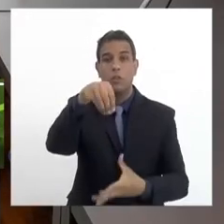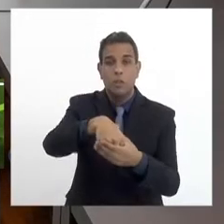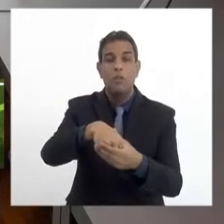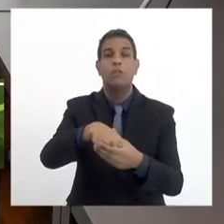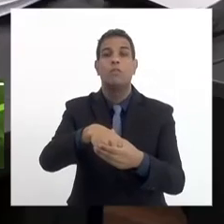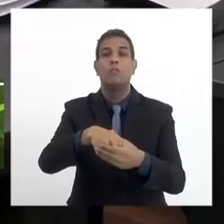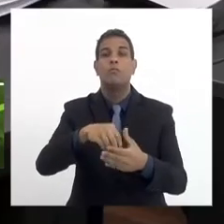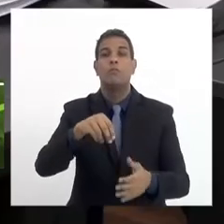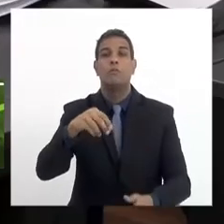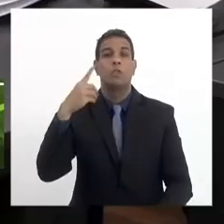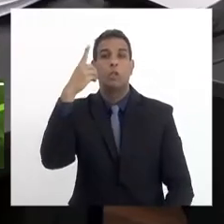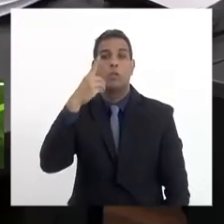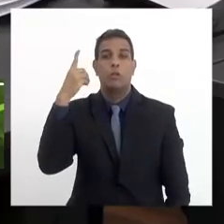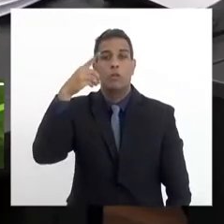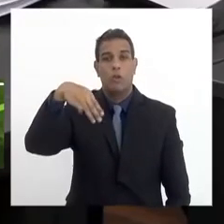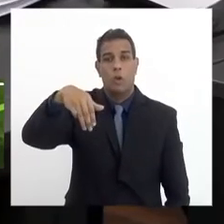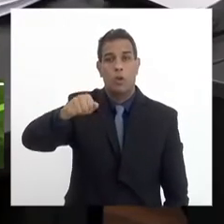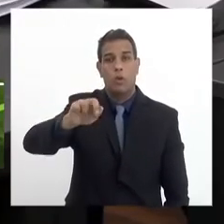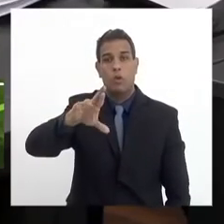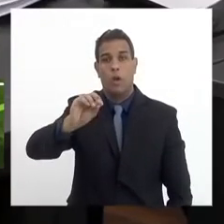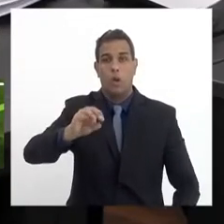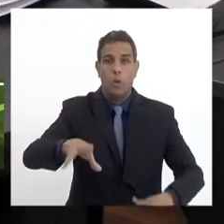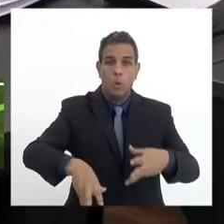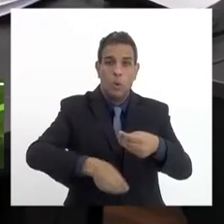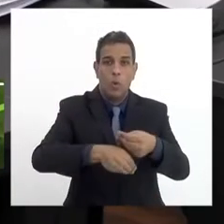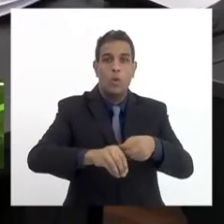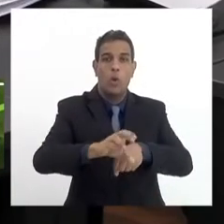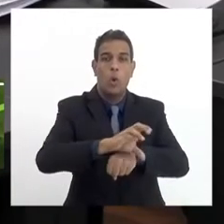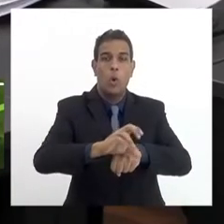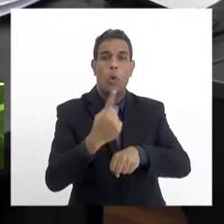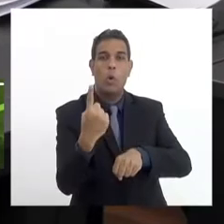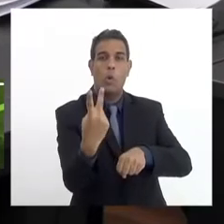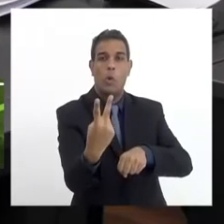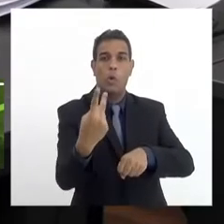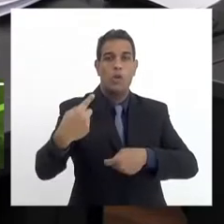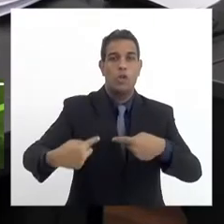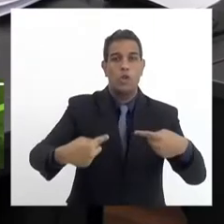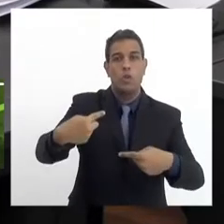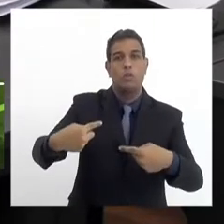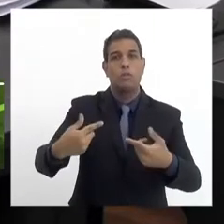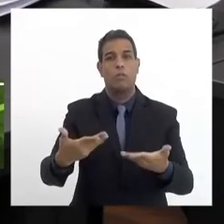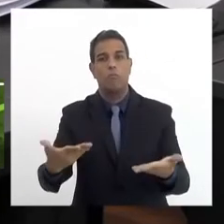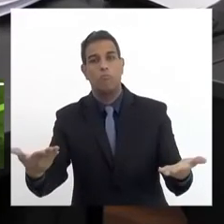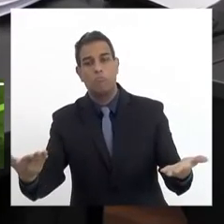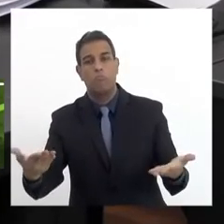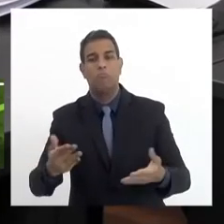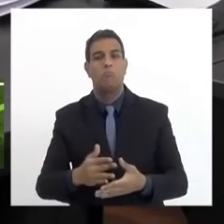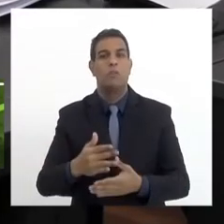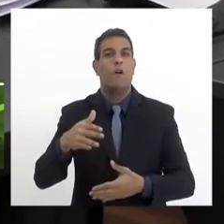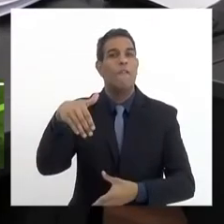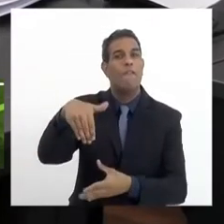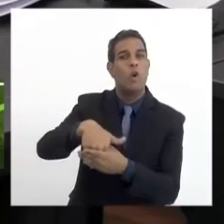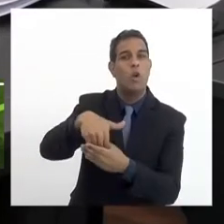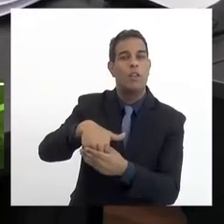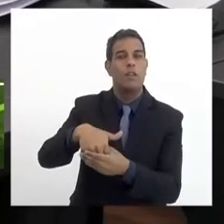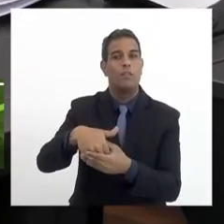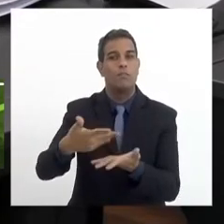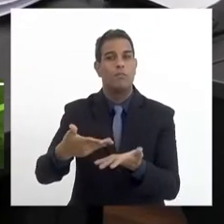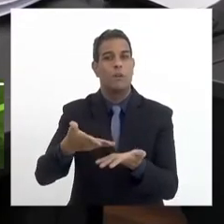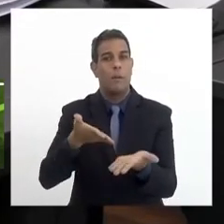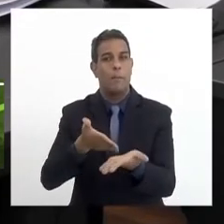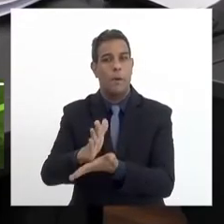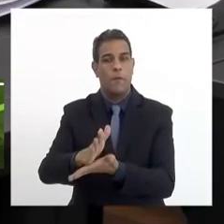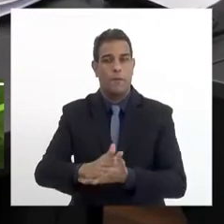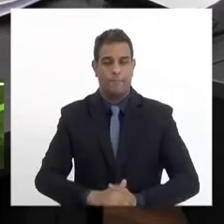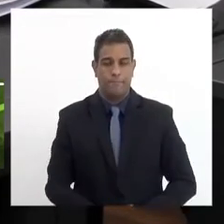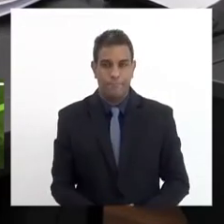Milho, parecer favorável às emendas 1 e 2. Em discussão, em votação,